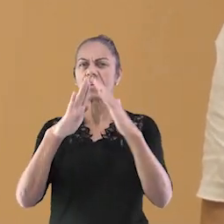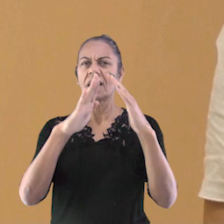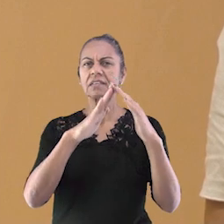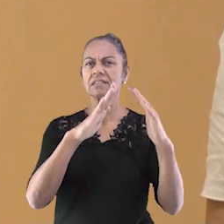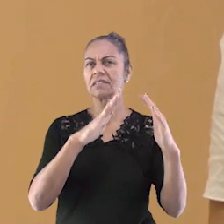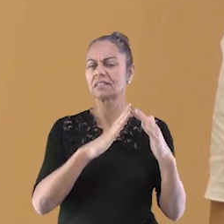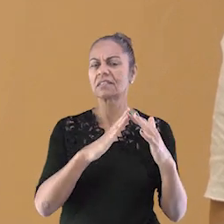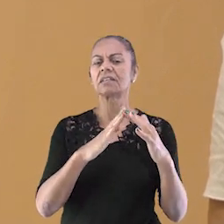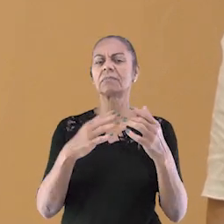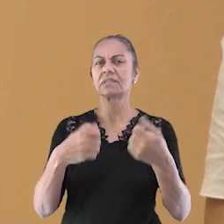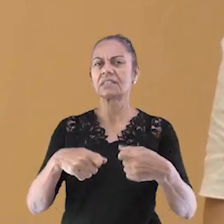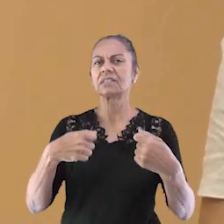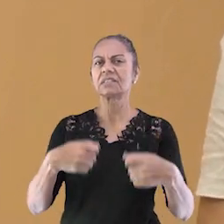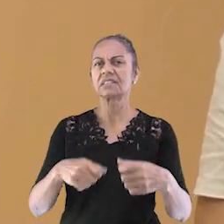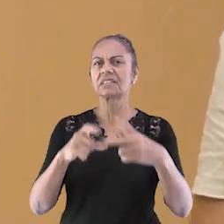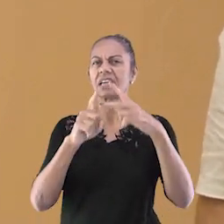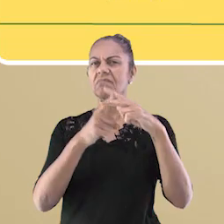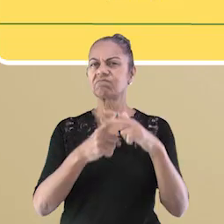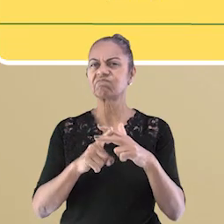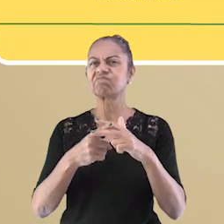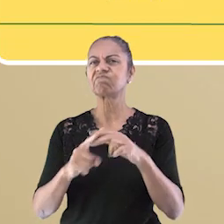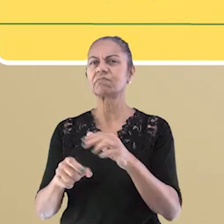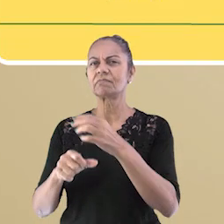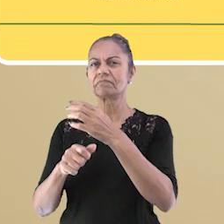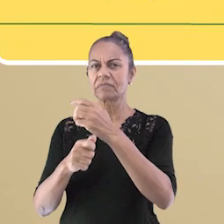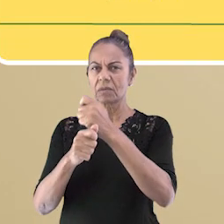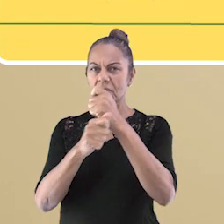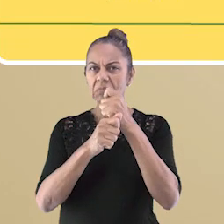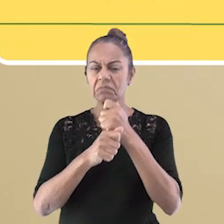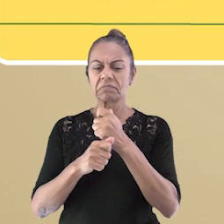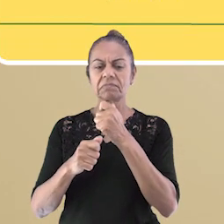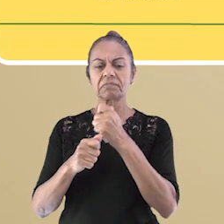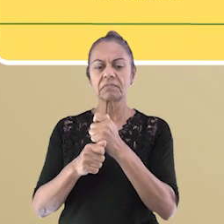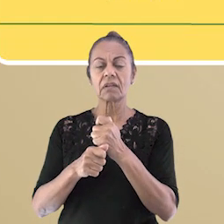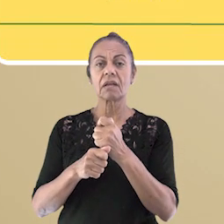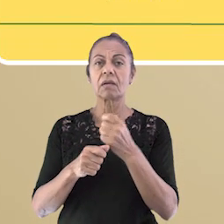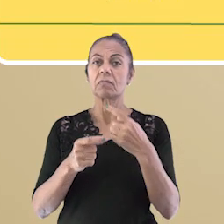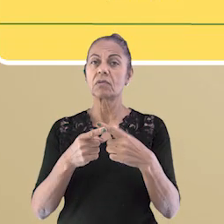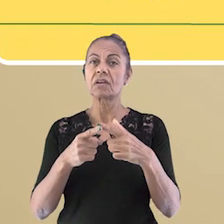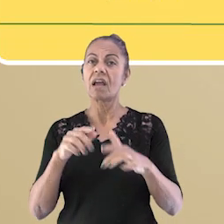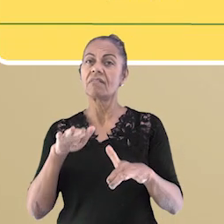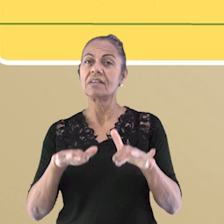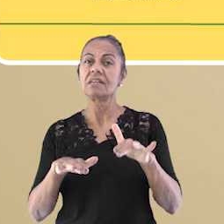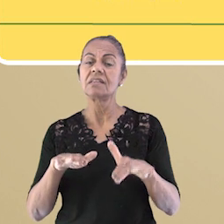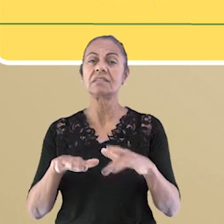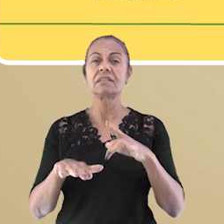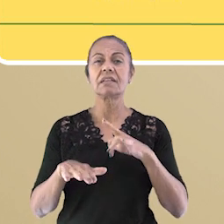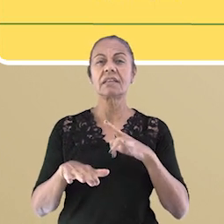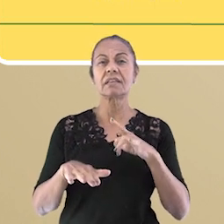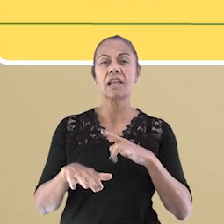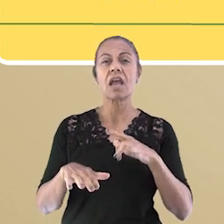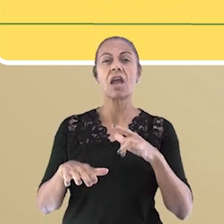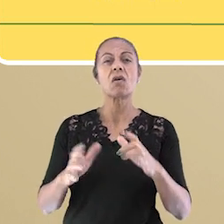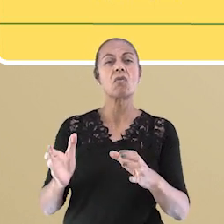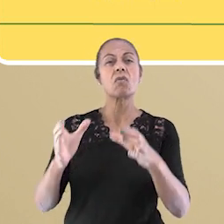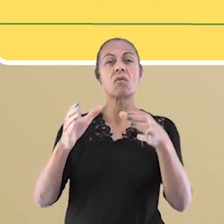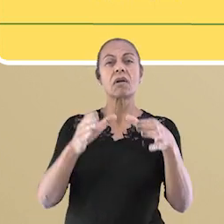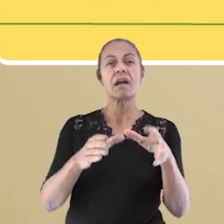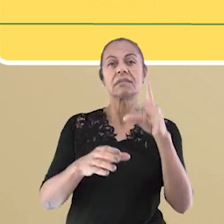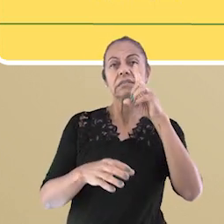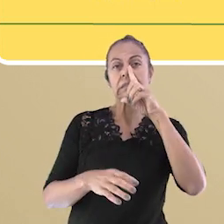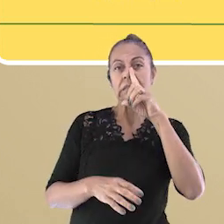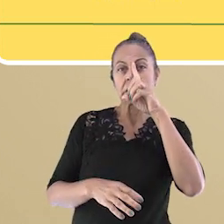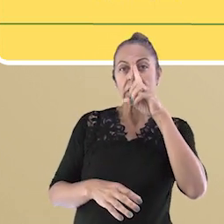melhorias em relação à infraestrutura. Em alguns casos apresentando áreas de risco, como na imagem,